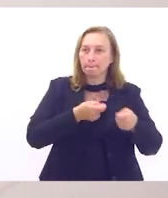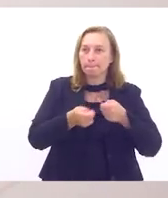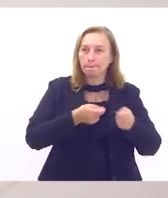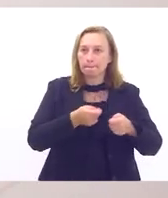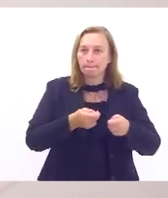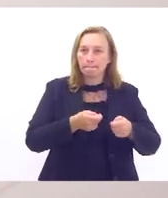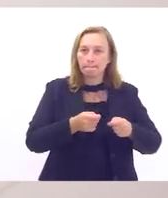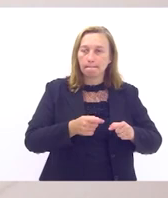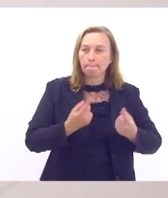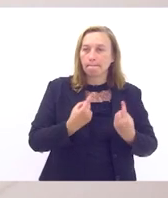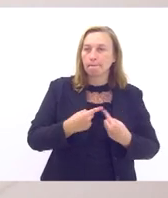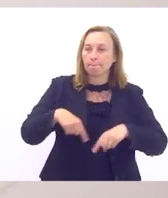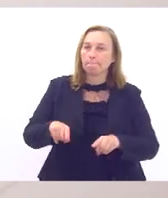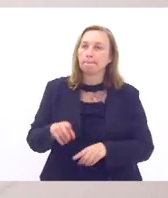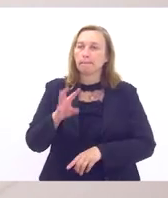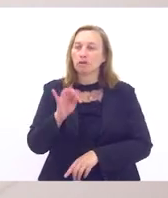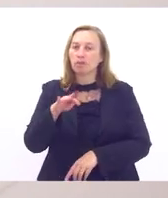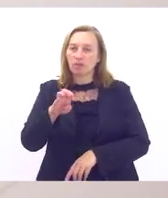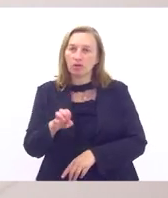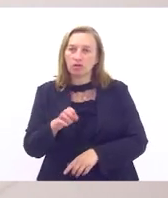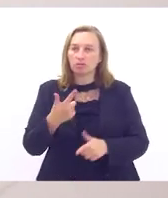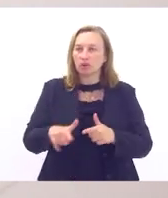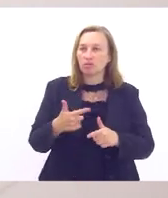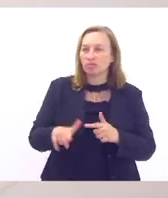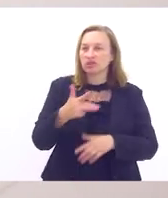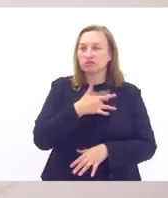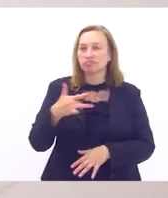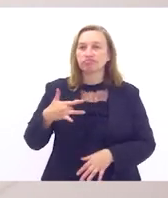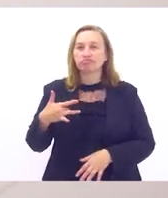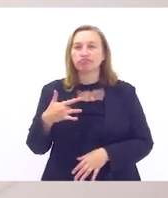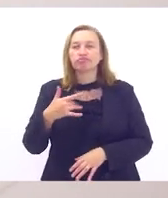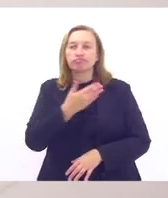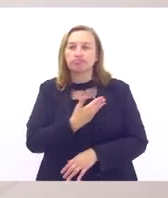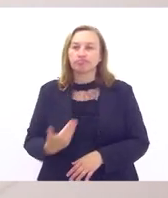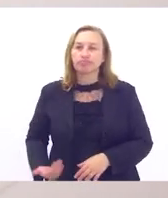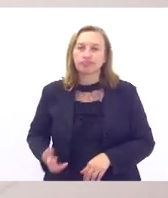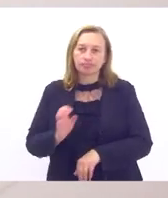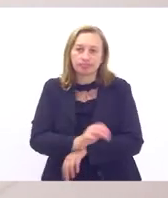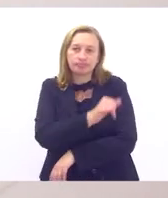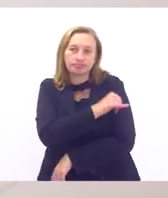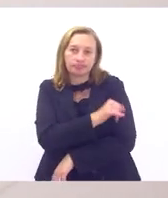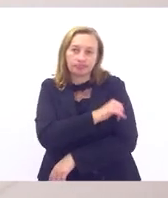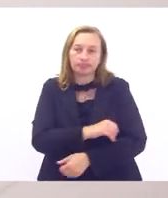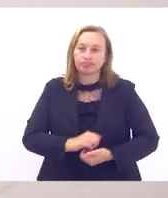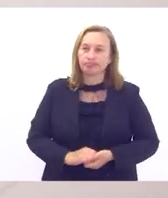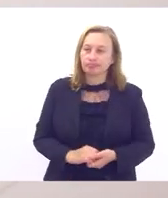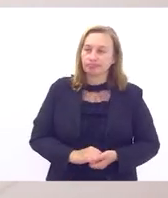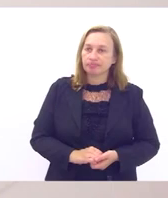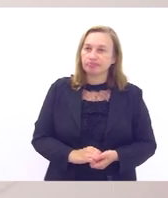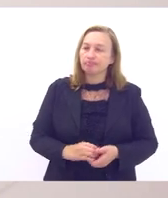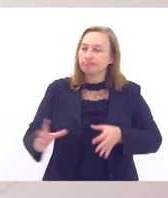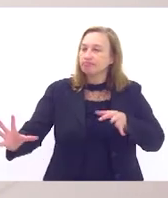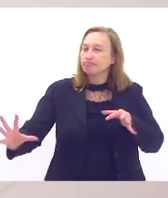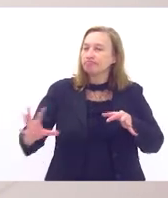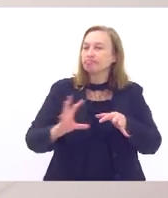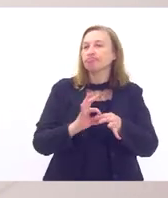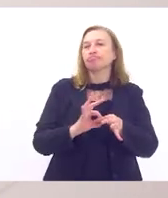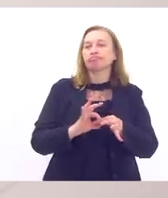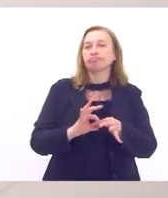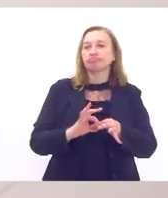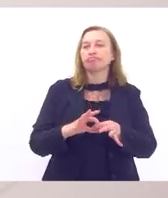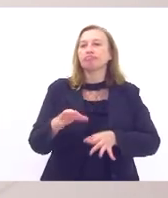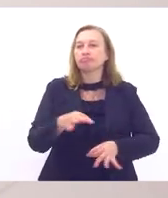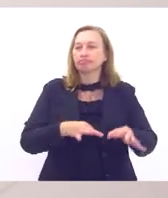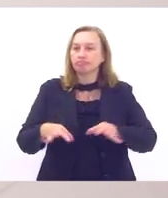eliminação da tuberculose como problema de saúde pública no Estado do Rio de Janeiro. Uma lei absolutamente de vanguarda, em sintonia, né, com o